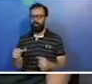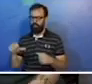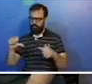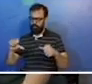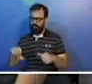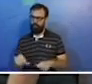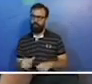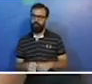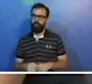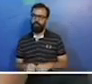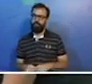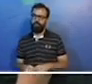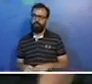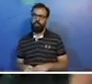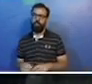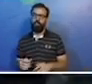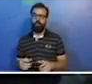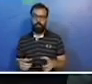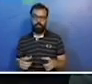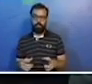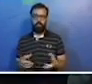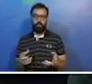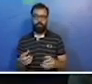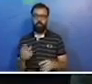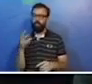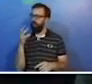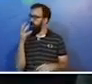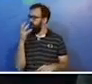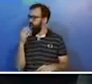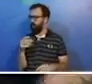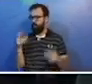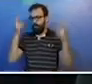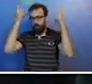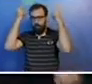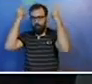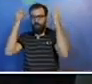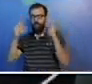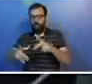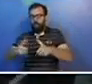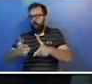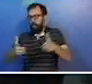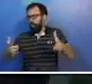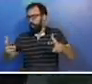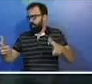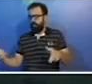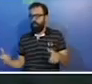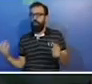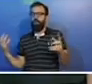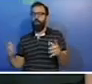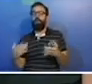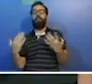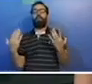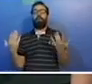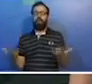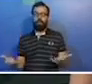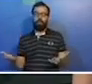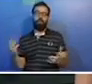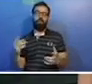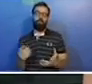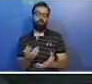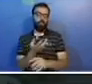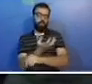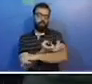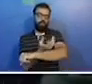provocavam? Com o aumento da população dos herbívoros, os pastos foram reduzidos e